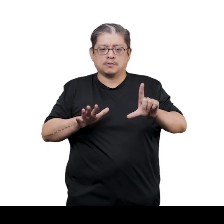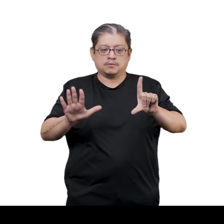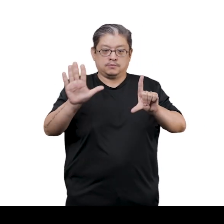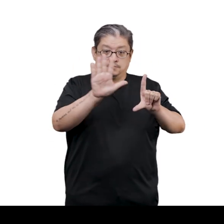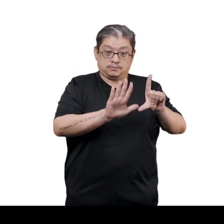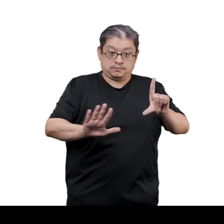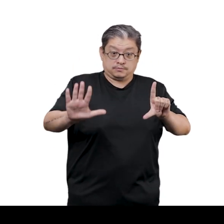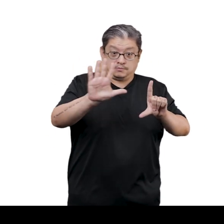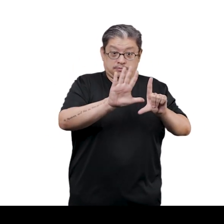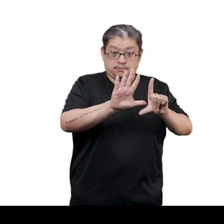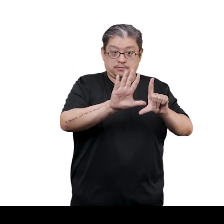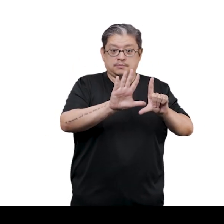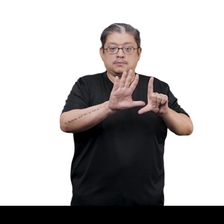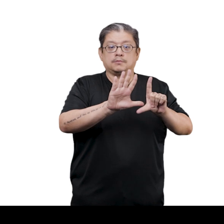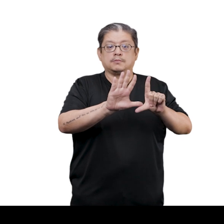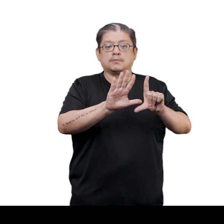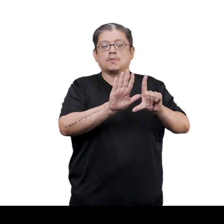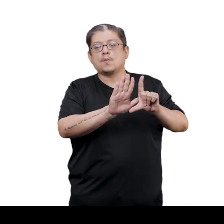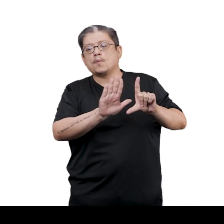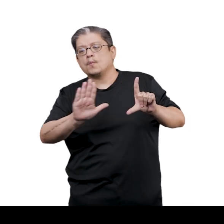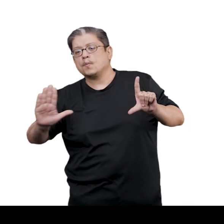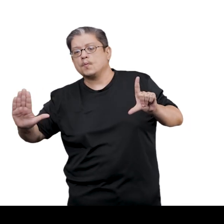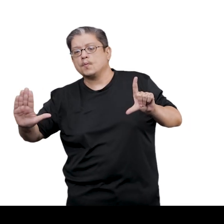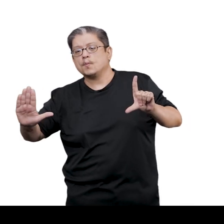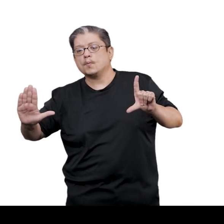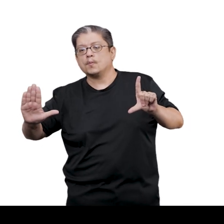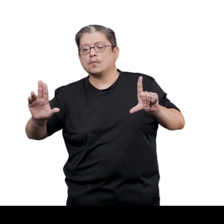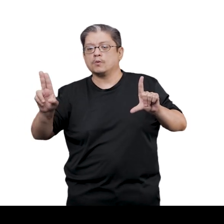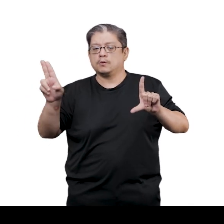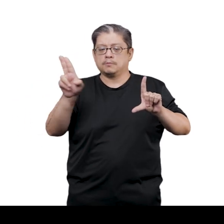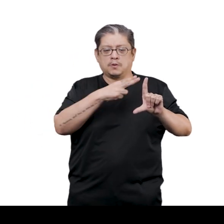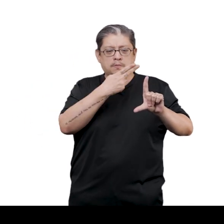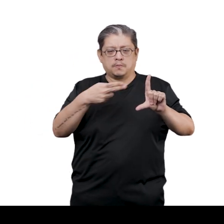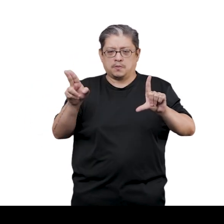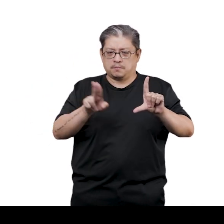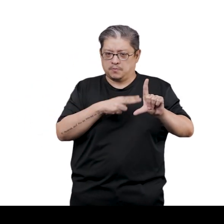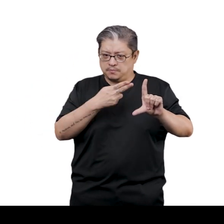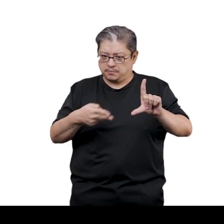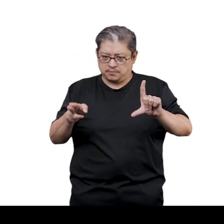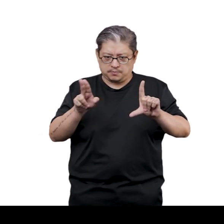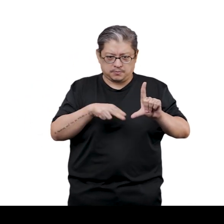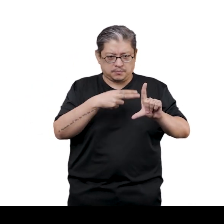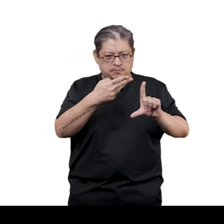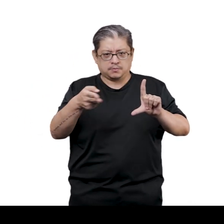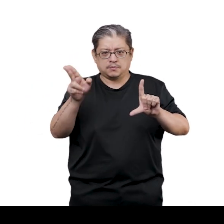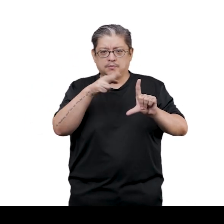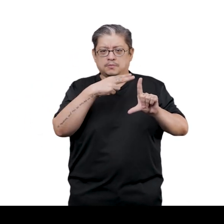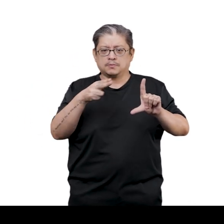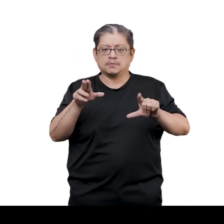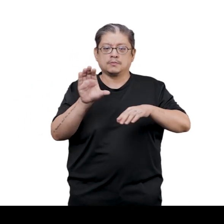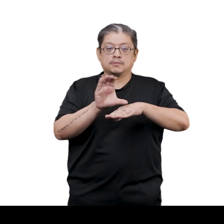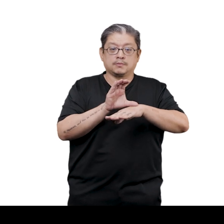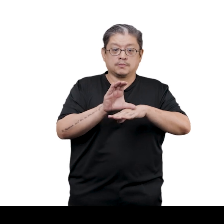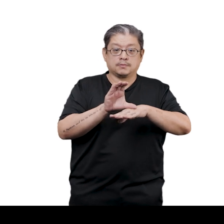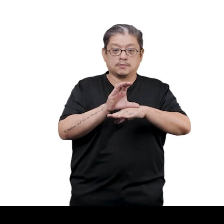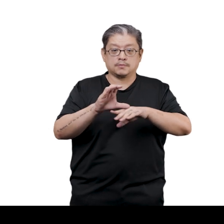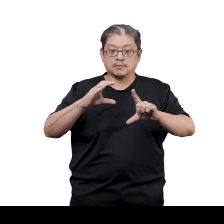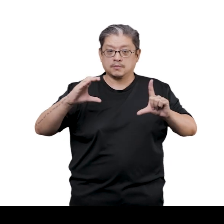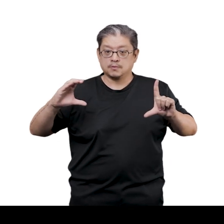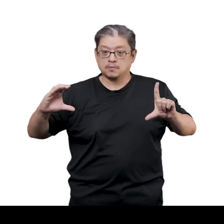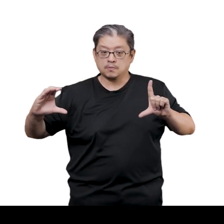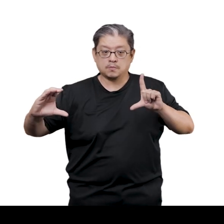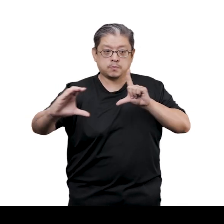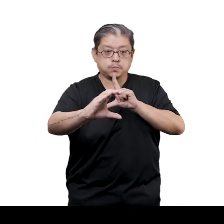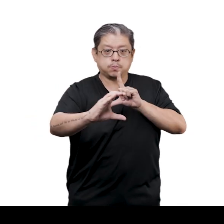O fundo cru do linho tem alguns círculos traçados em cinza escuro e faz com que as cores dos círculos coloridos